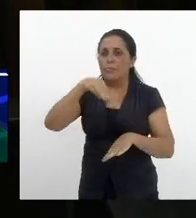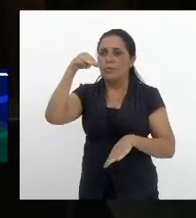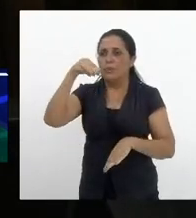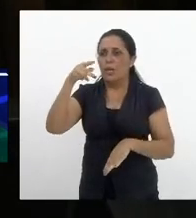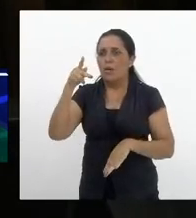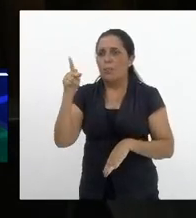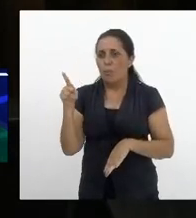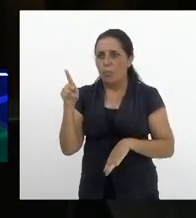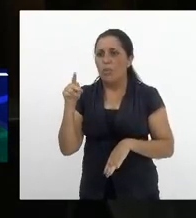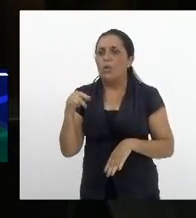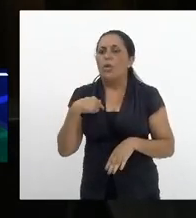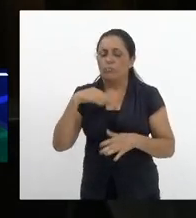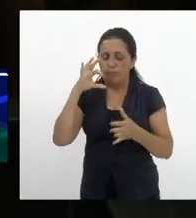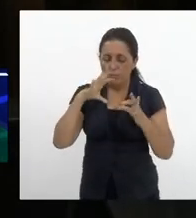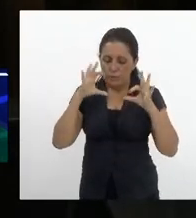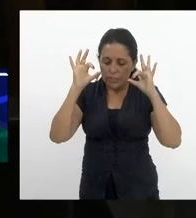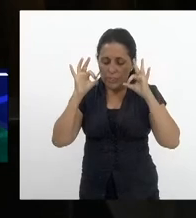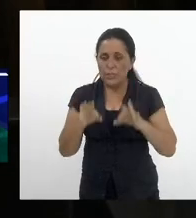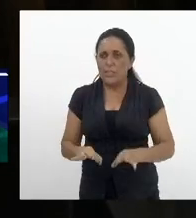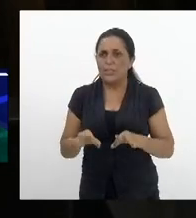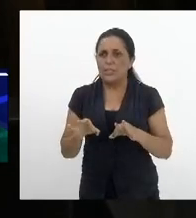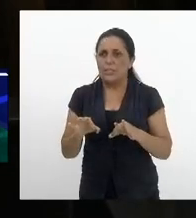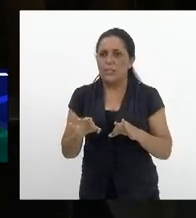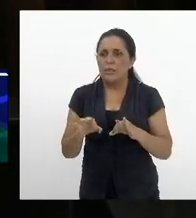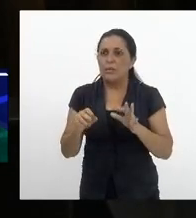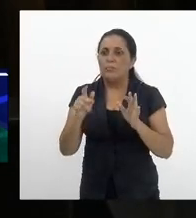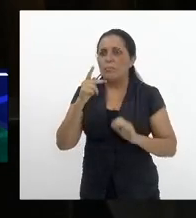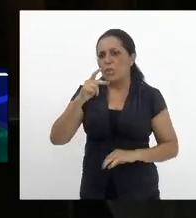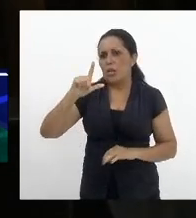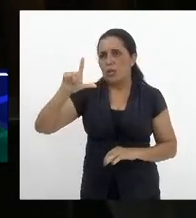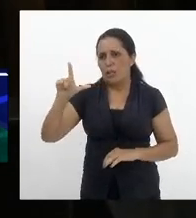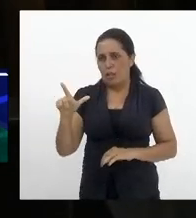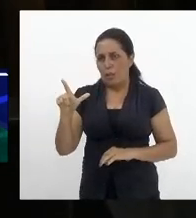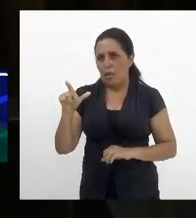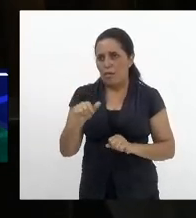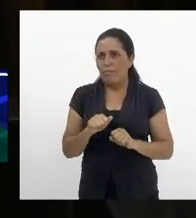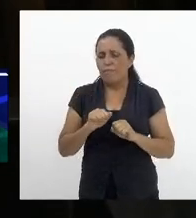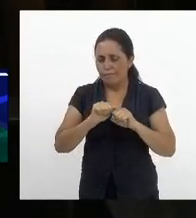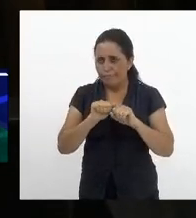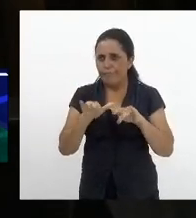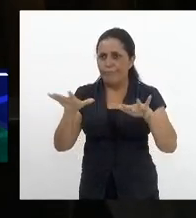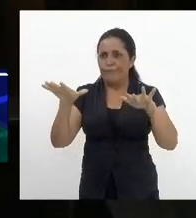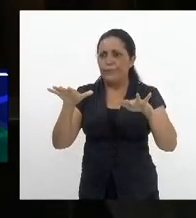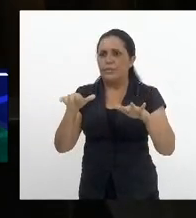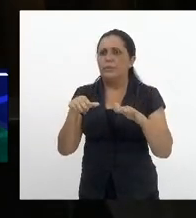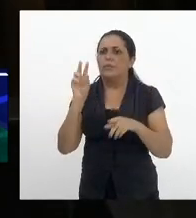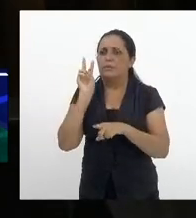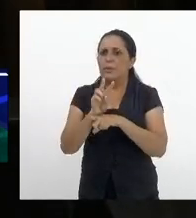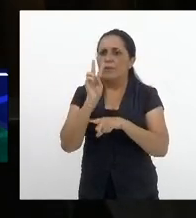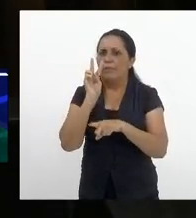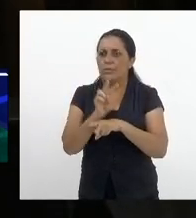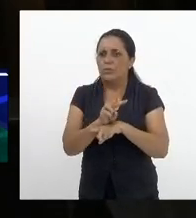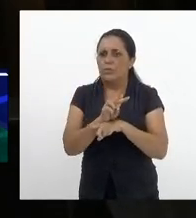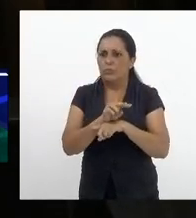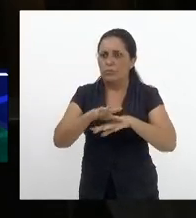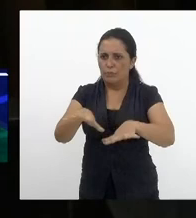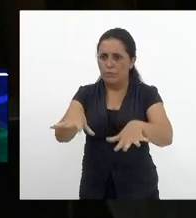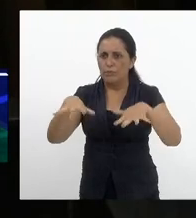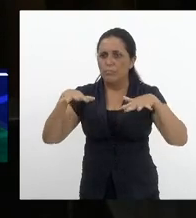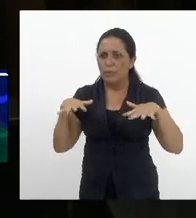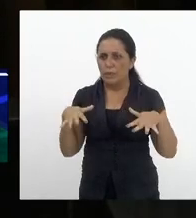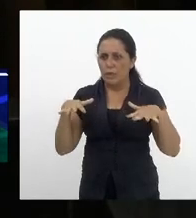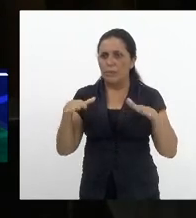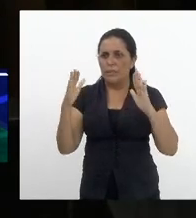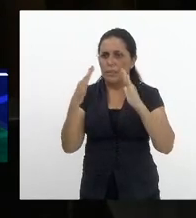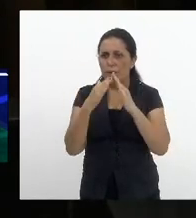e eu tenho convicção que esse projeto de lei será amplamente defendido por este plenário, por essa casa,